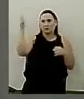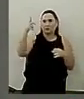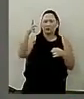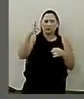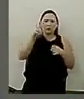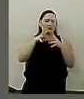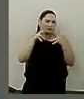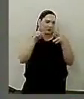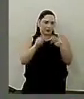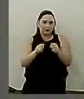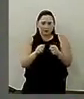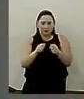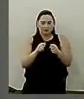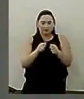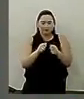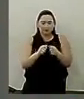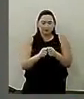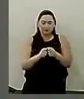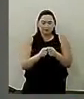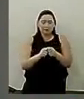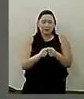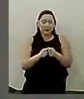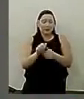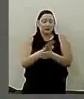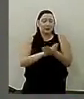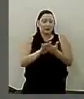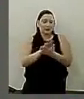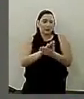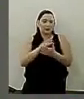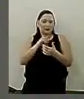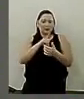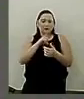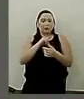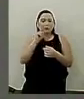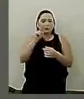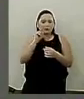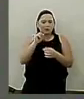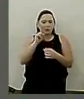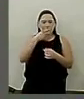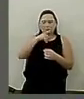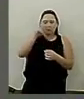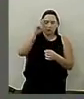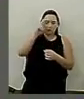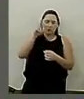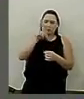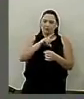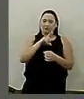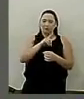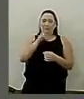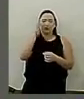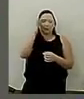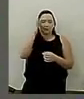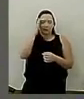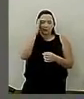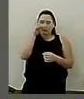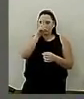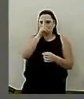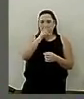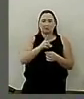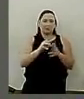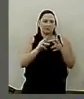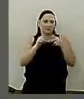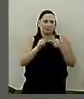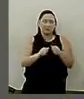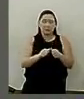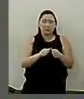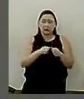as estações do ano, nada disso foge ao controle do seu poder. Então, o verso 23 diz que